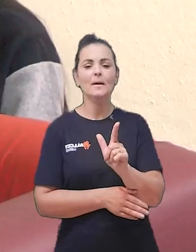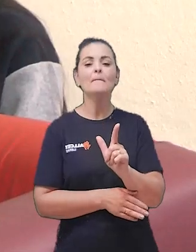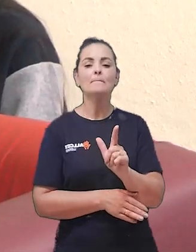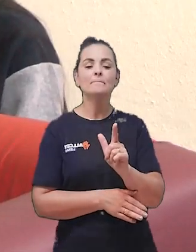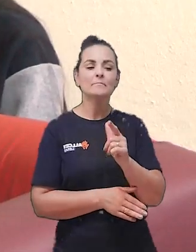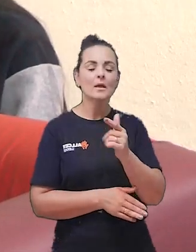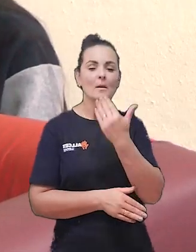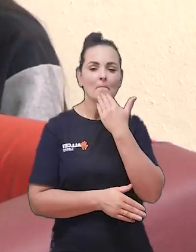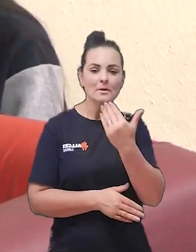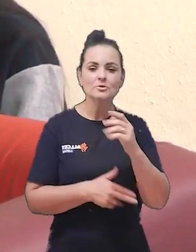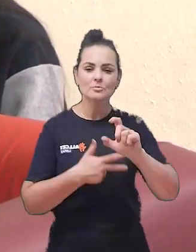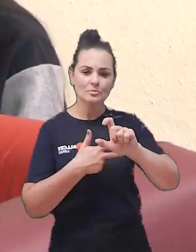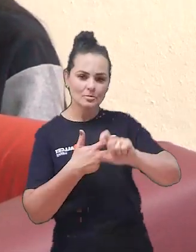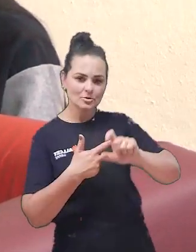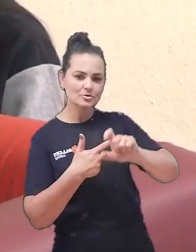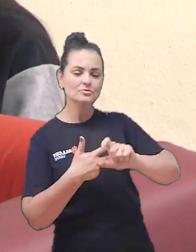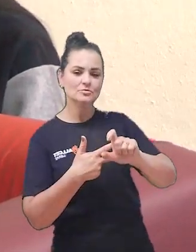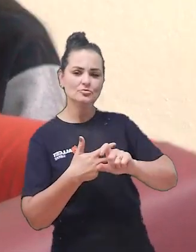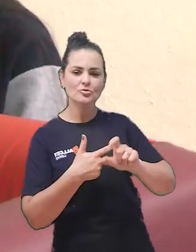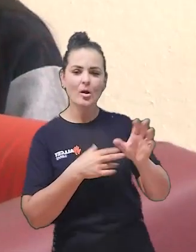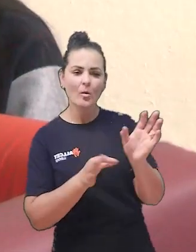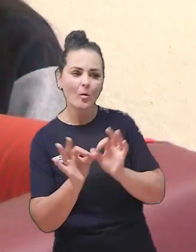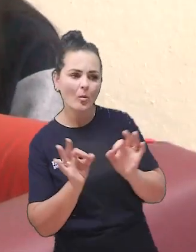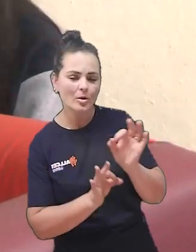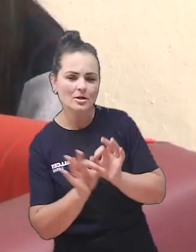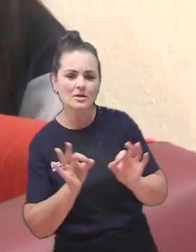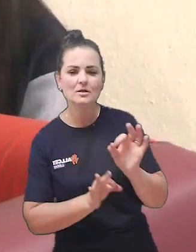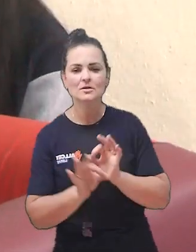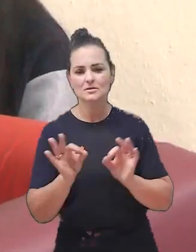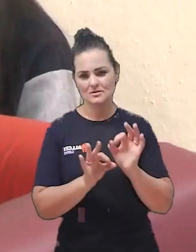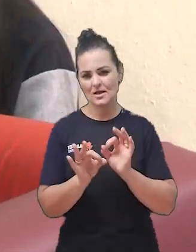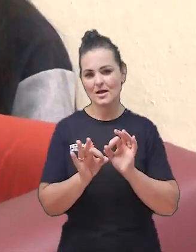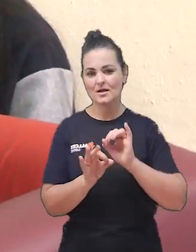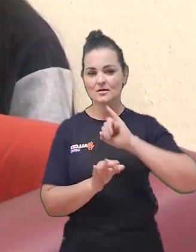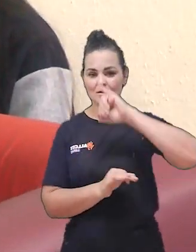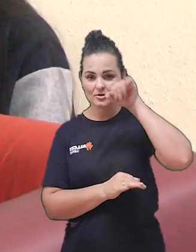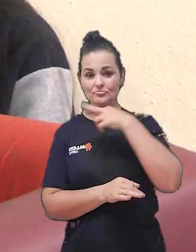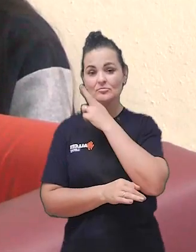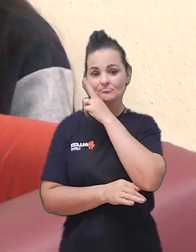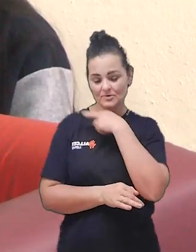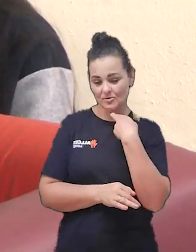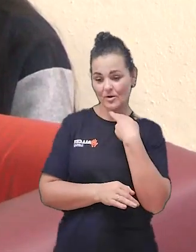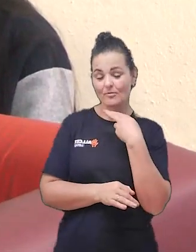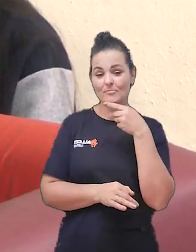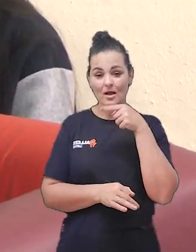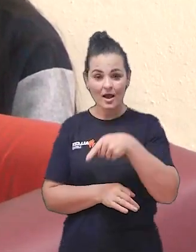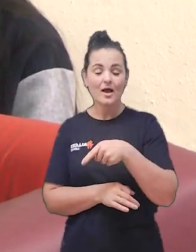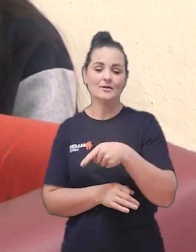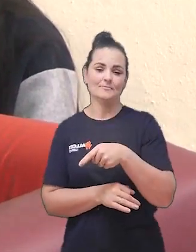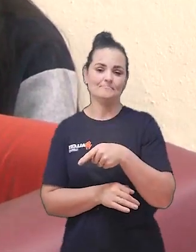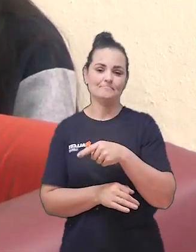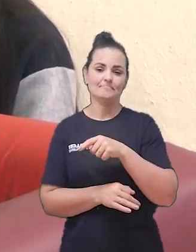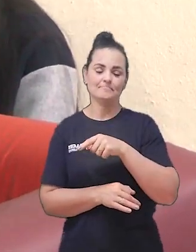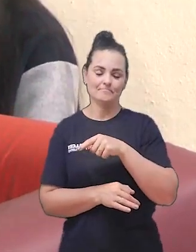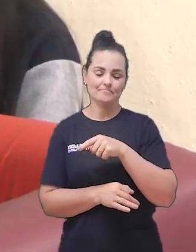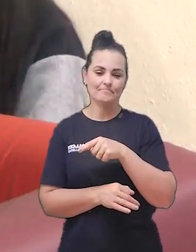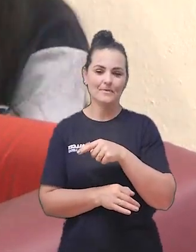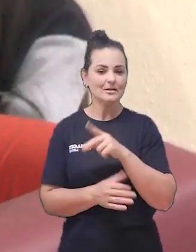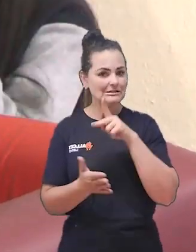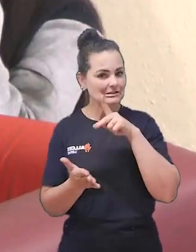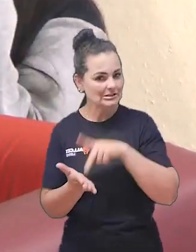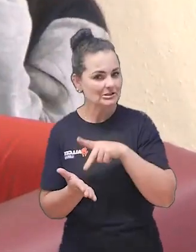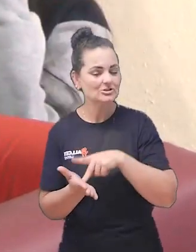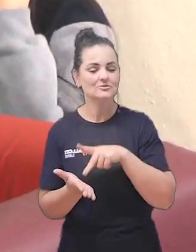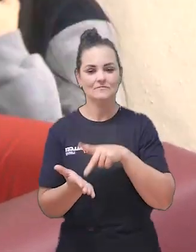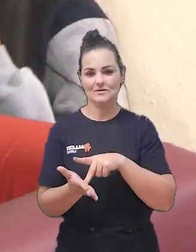Executivo que buscasse meios para trazer isso para Jaraguá do Sul. E hoje isso é uma realidade já. É um avanço muito grande que